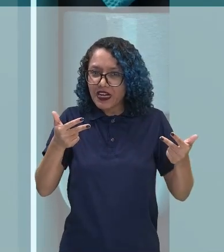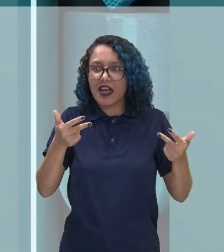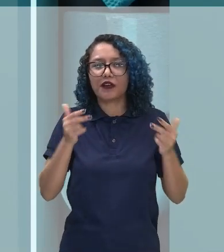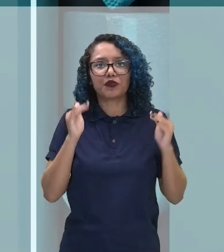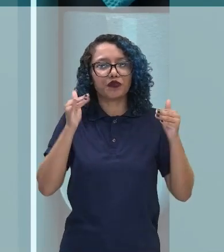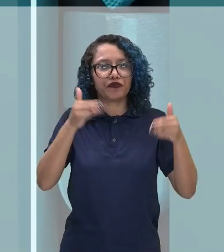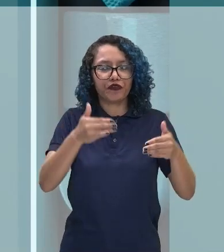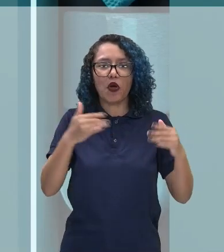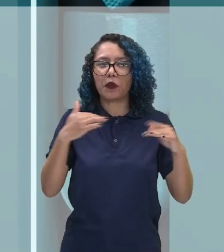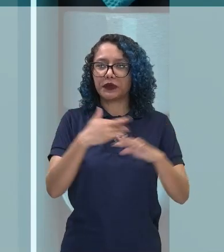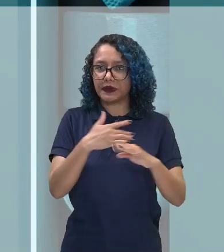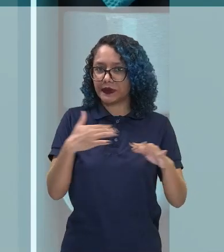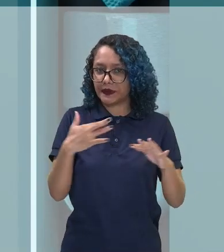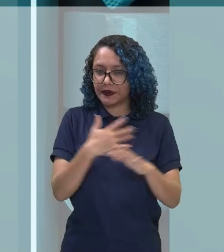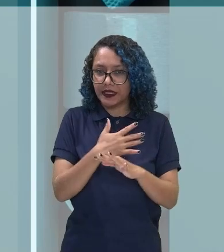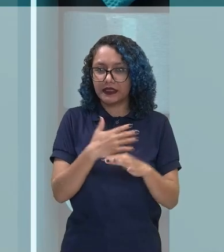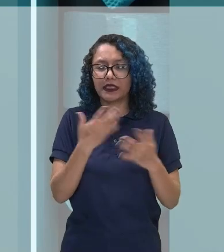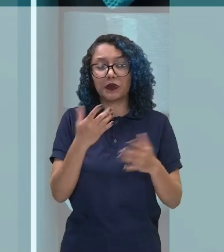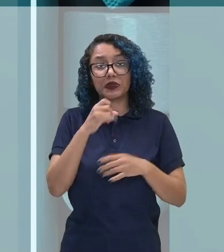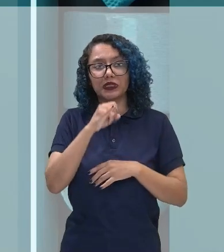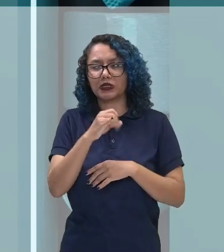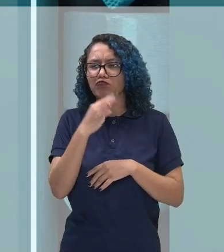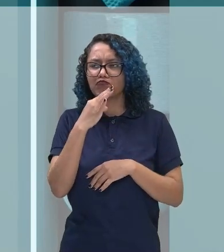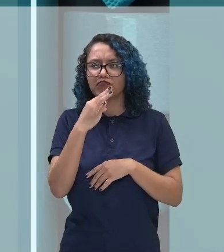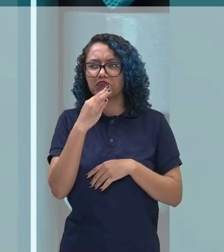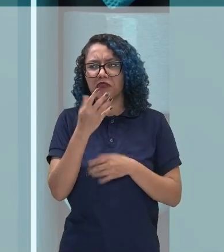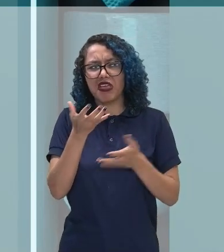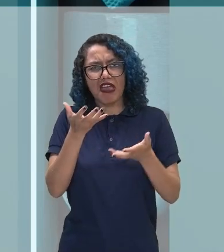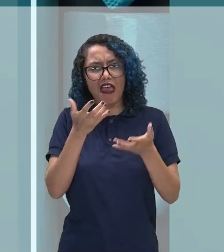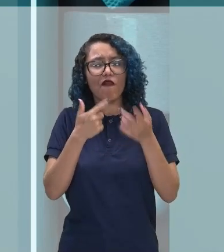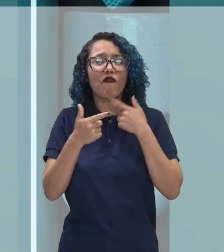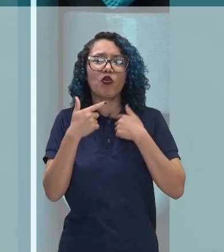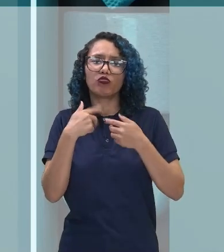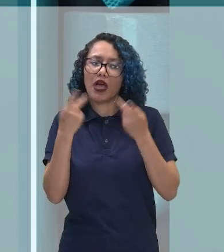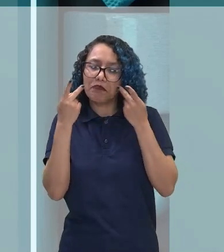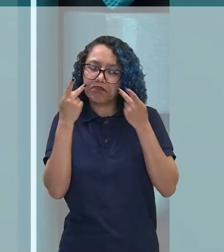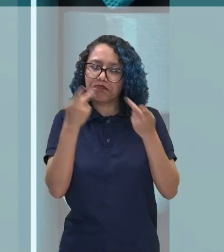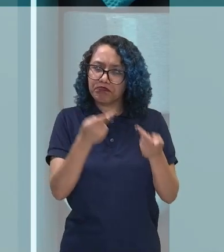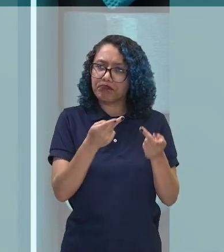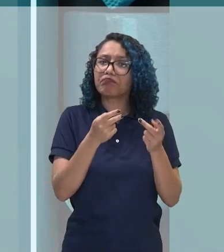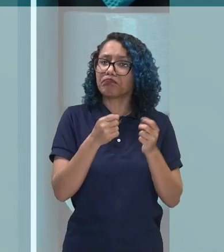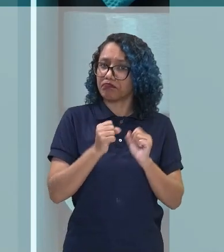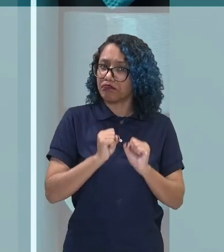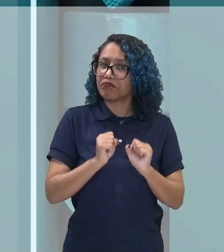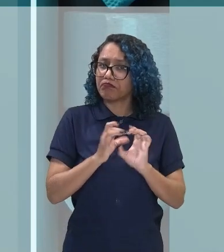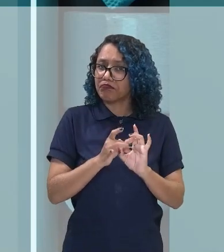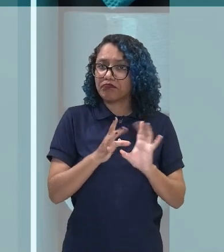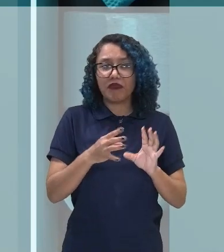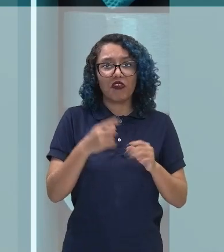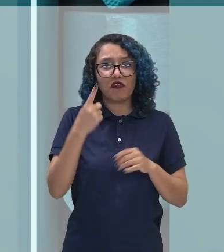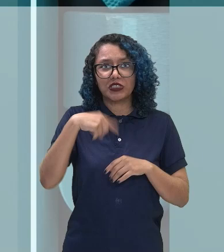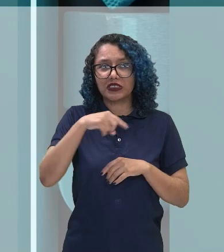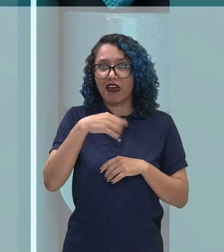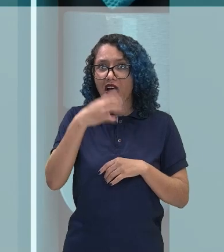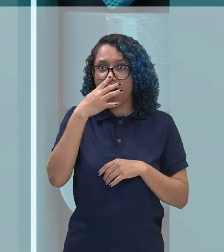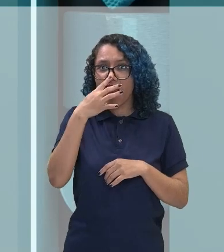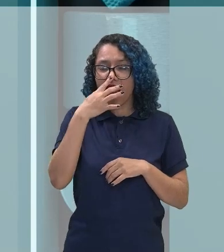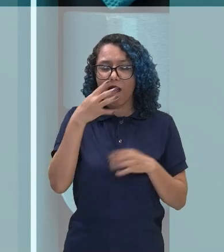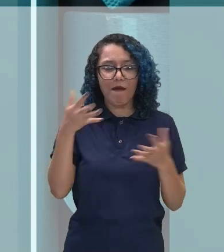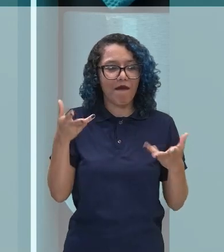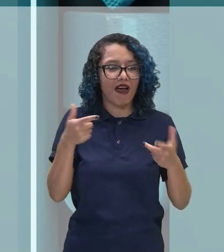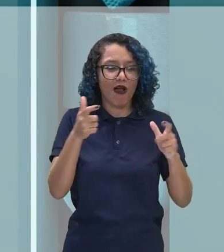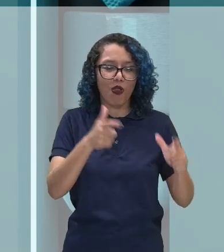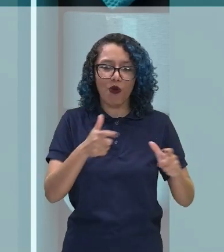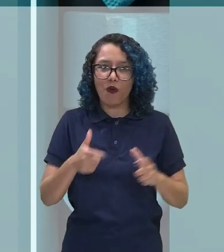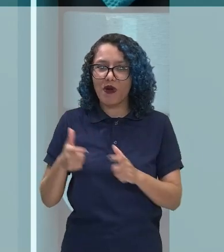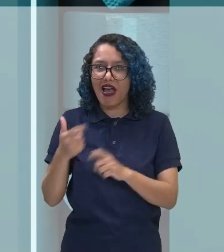Maués. Então, quem não conhece, tiver o prazer de ir até Maués, vocês vão se encantar com tanta beleza natural.